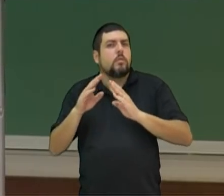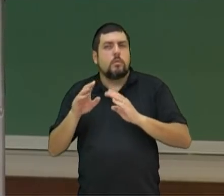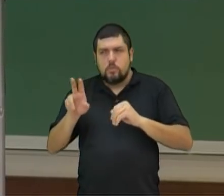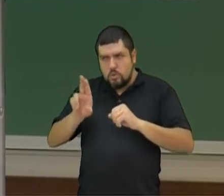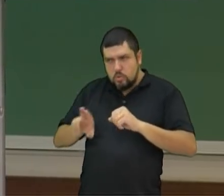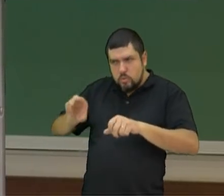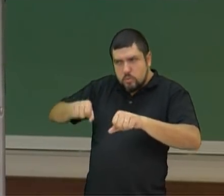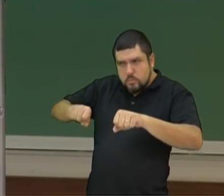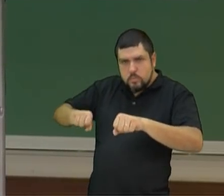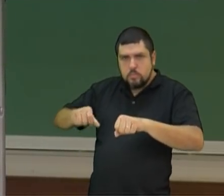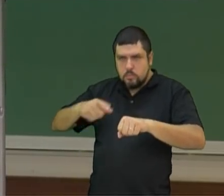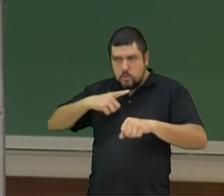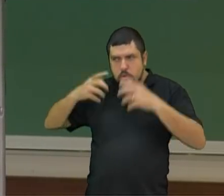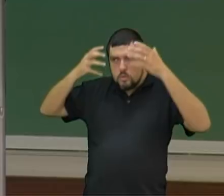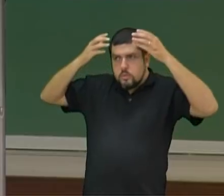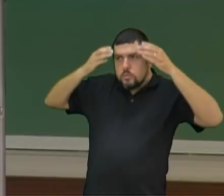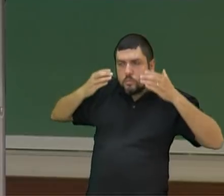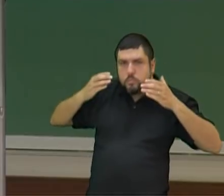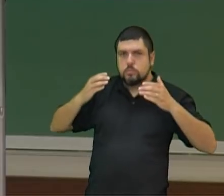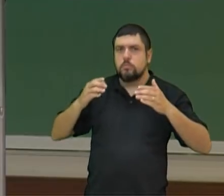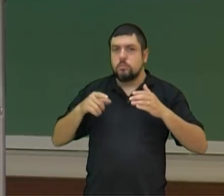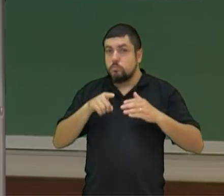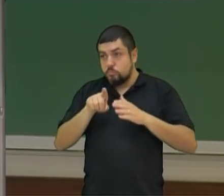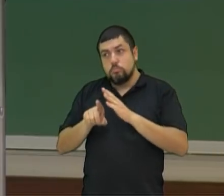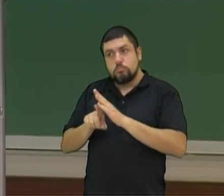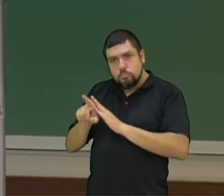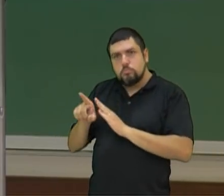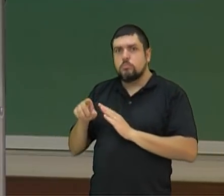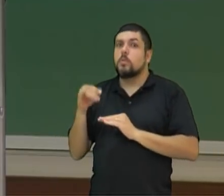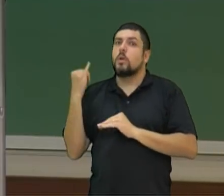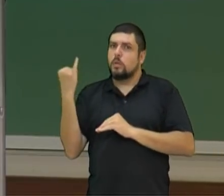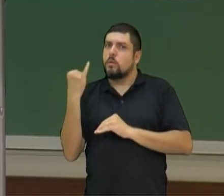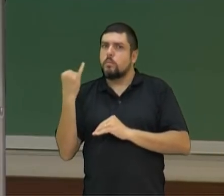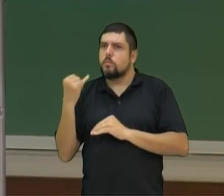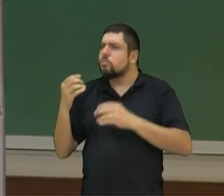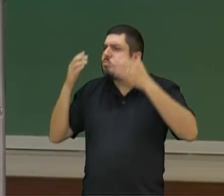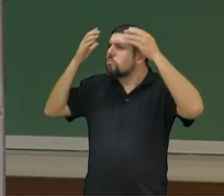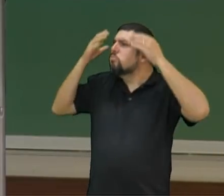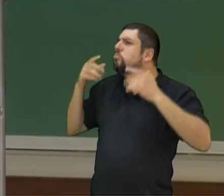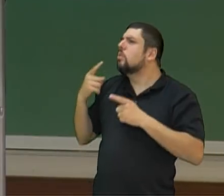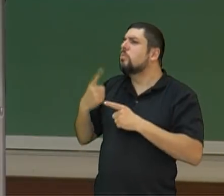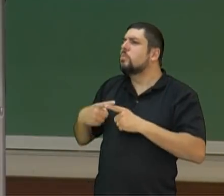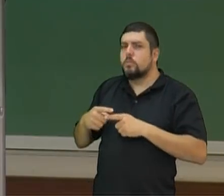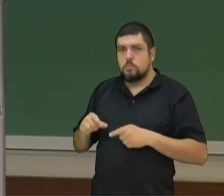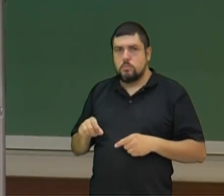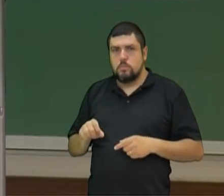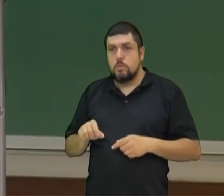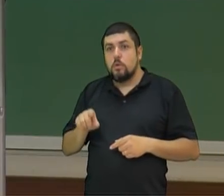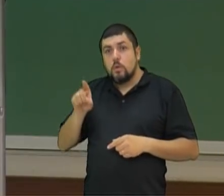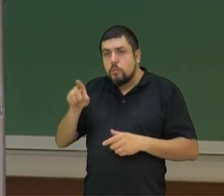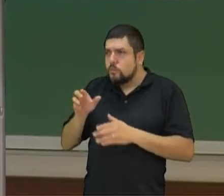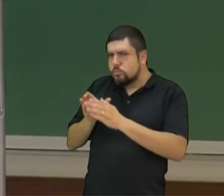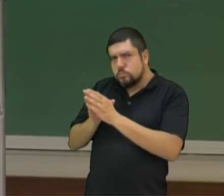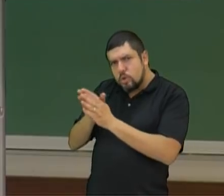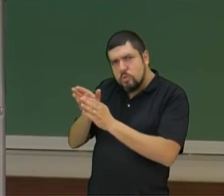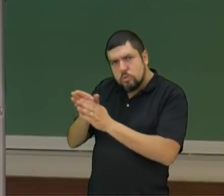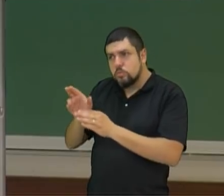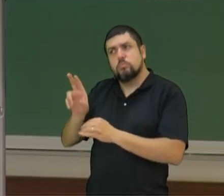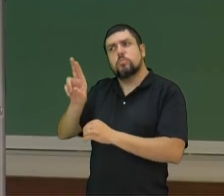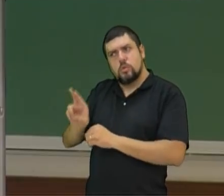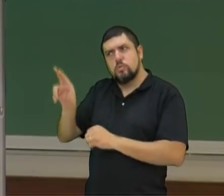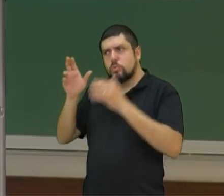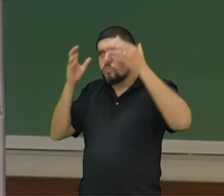moto? Tem capacete? Pergunte da importância desse capacete e fale para essa pessoa. Use toda vez que sair de